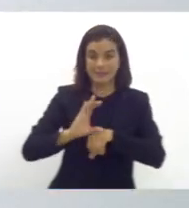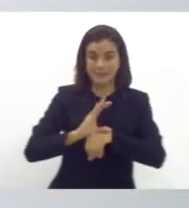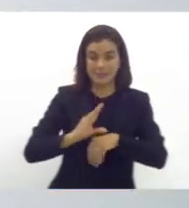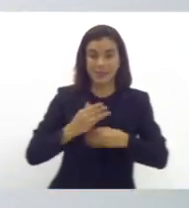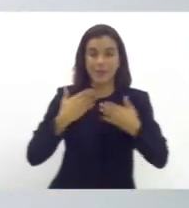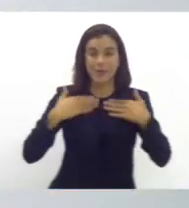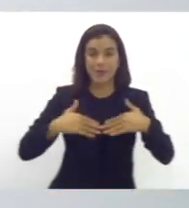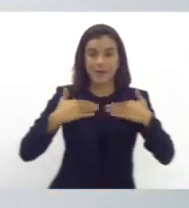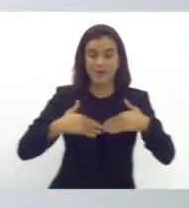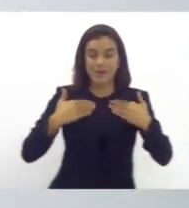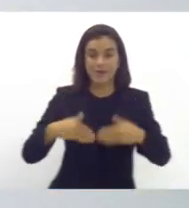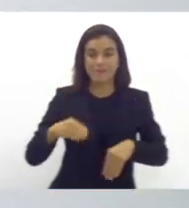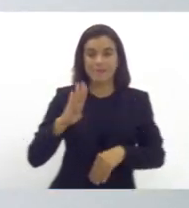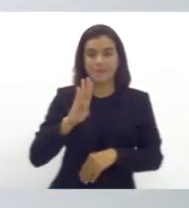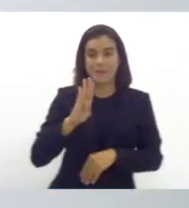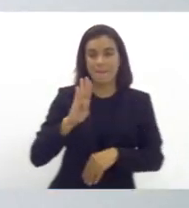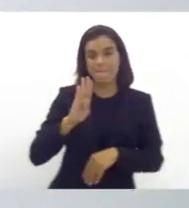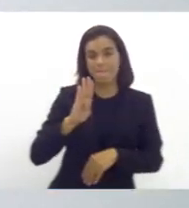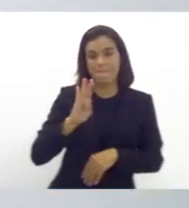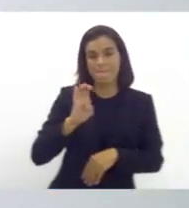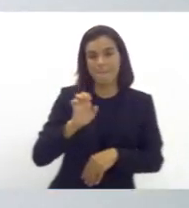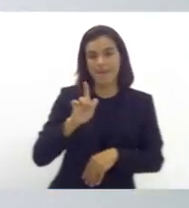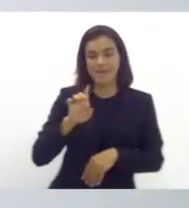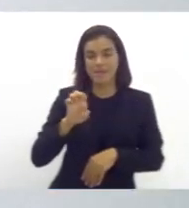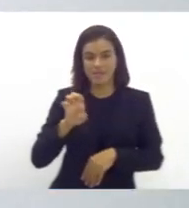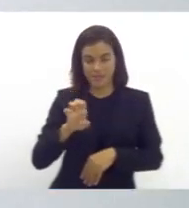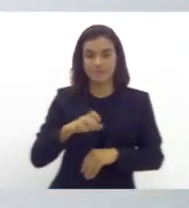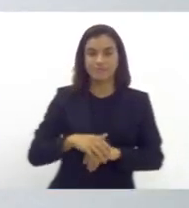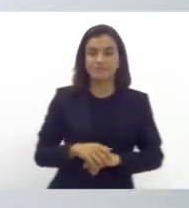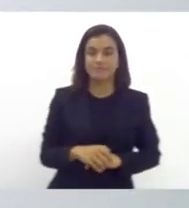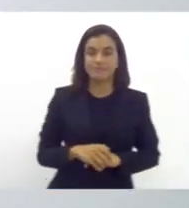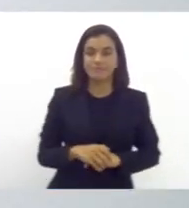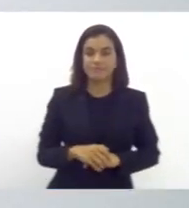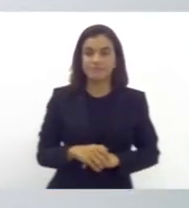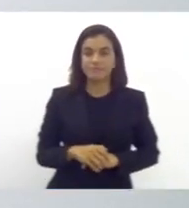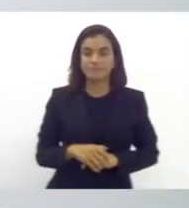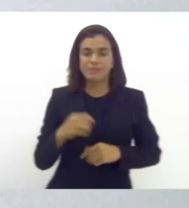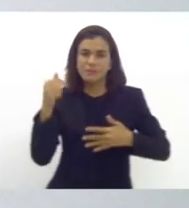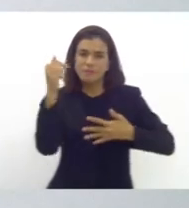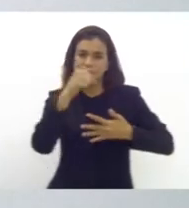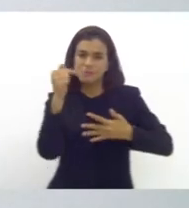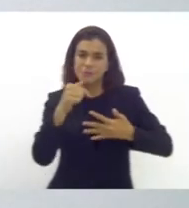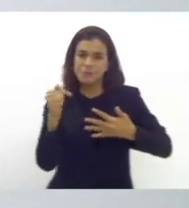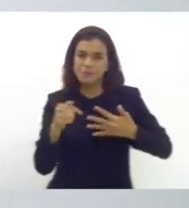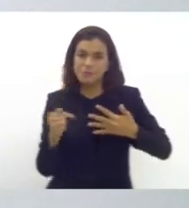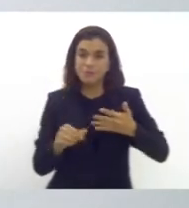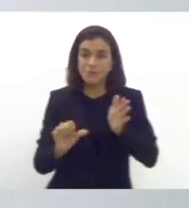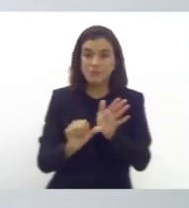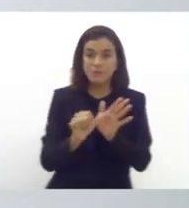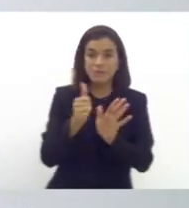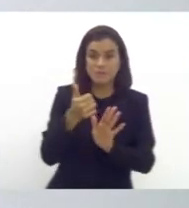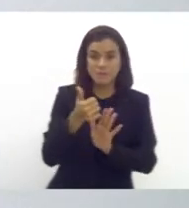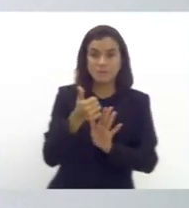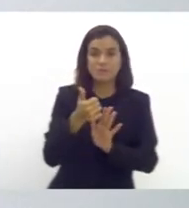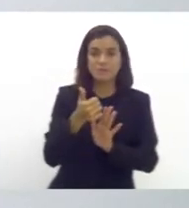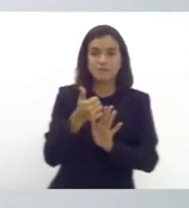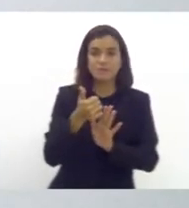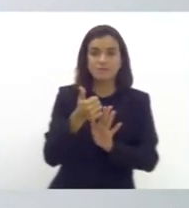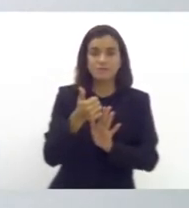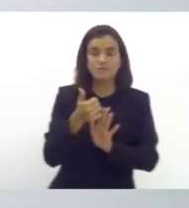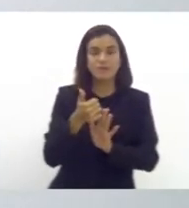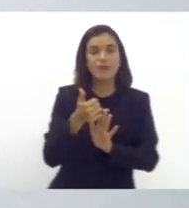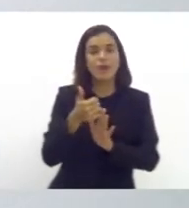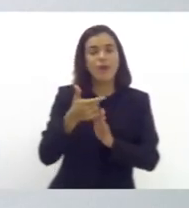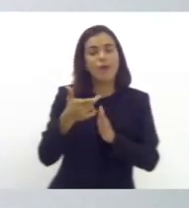bege tenho algumas coisas para pontuar aqui e Primeira coisa eu recebi